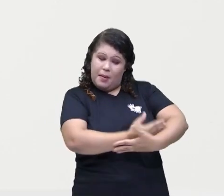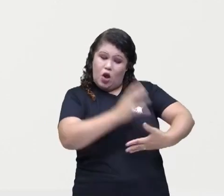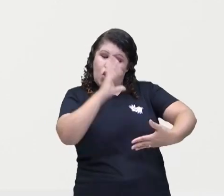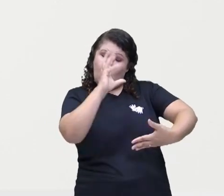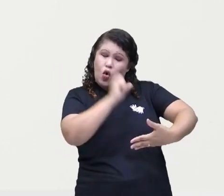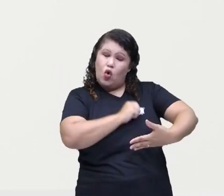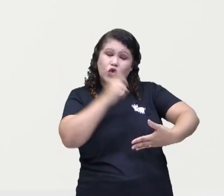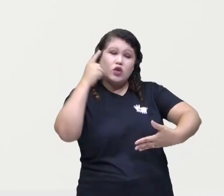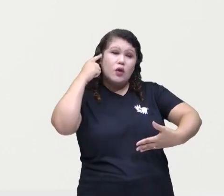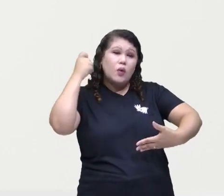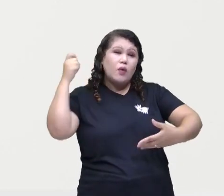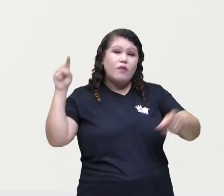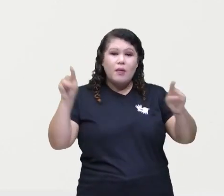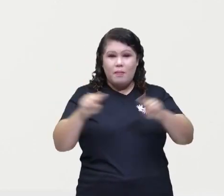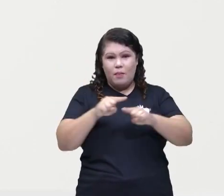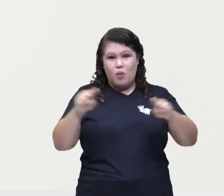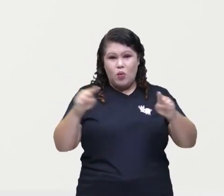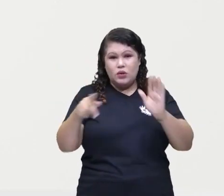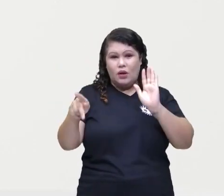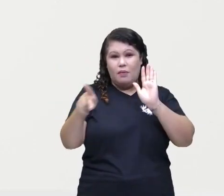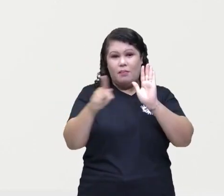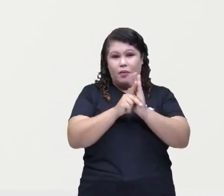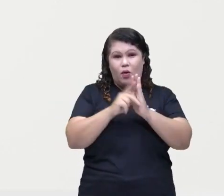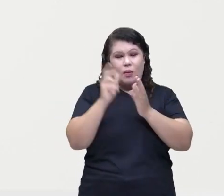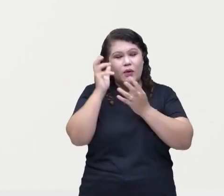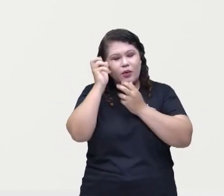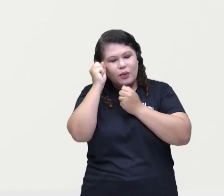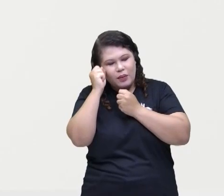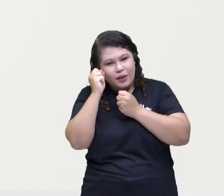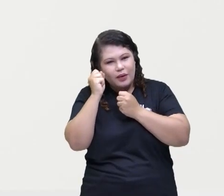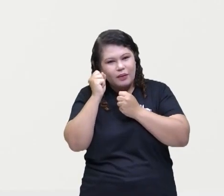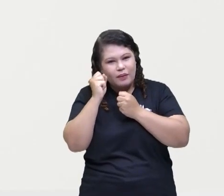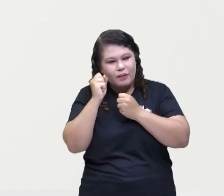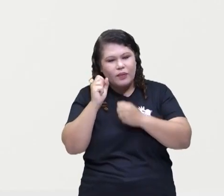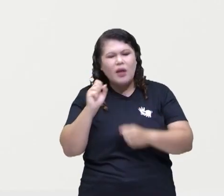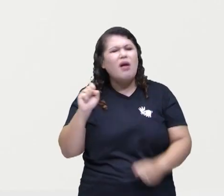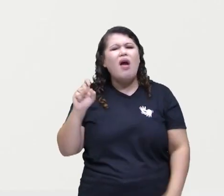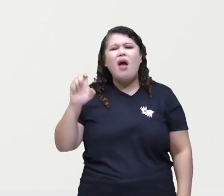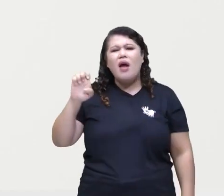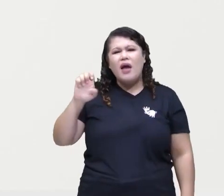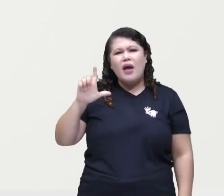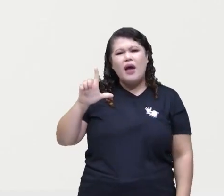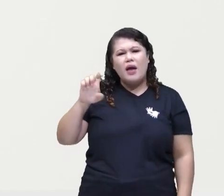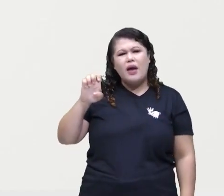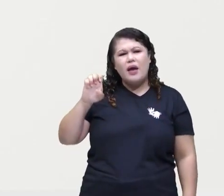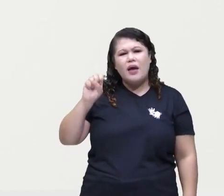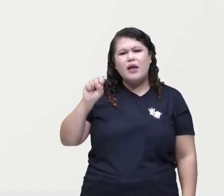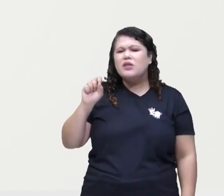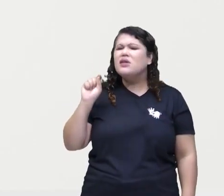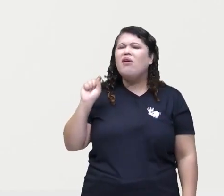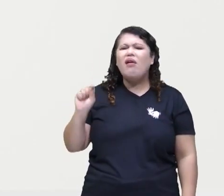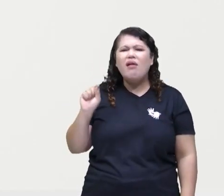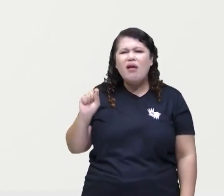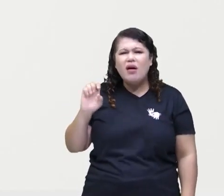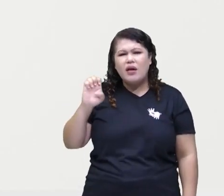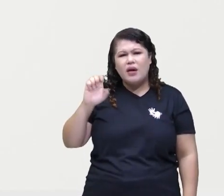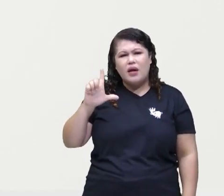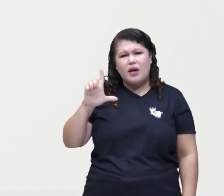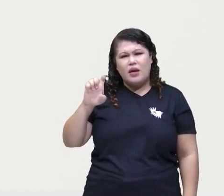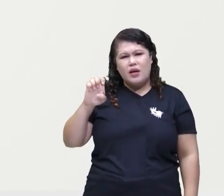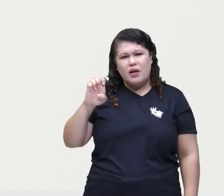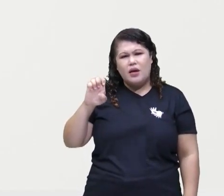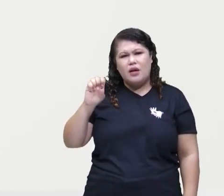mamãe. Observem aqui, crianças, eles quem? Vamos lembrar dos nossos pronomes. Isso aqui é um